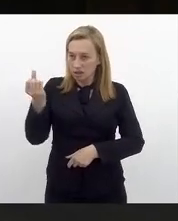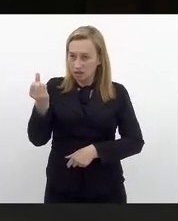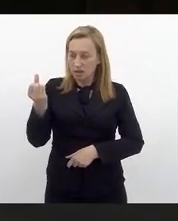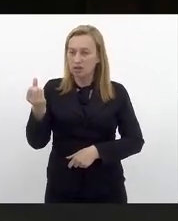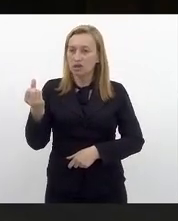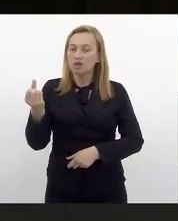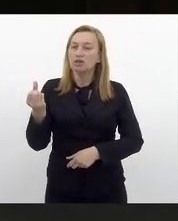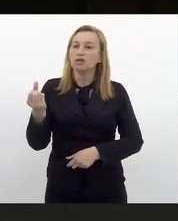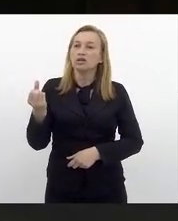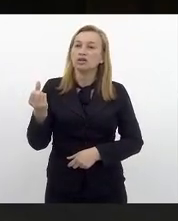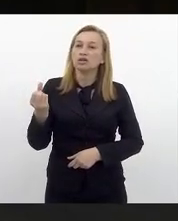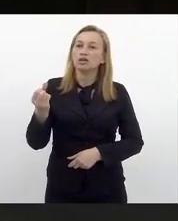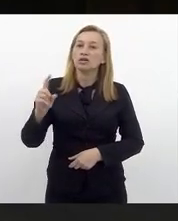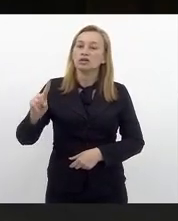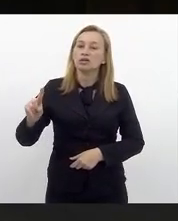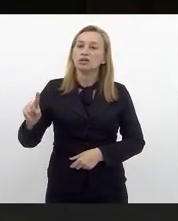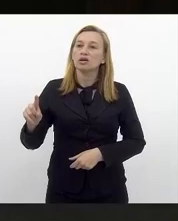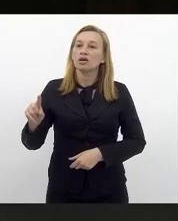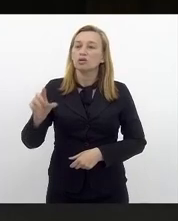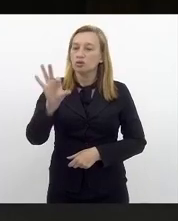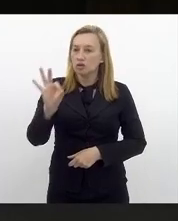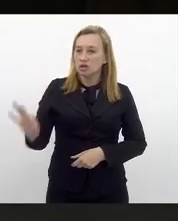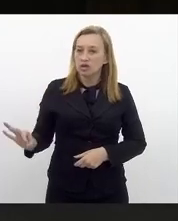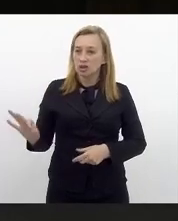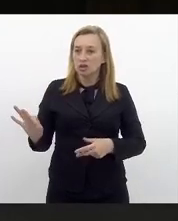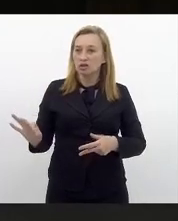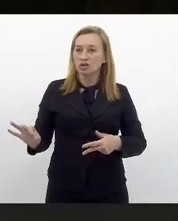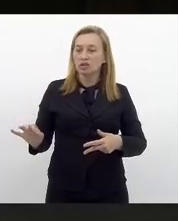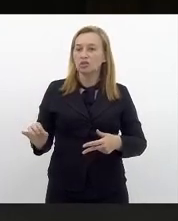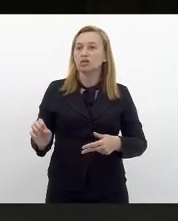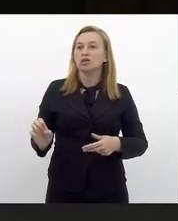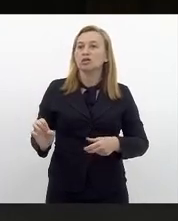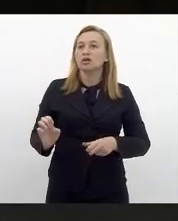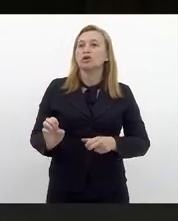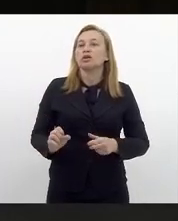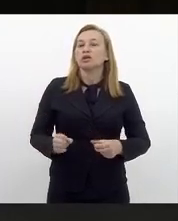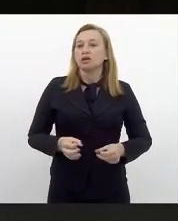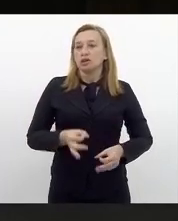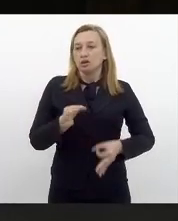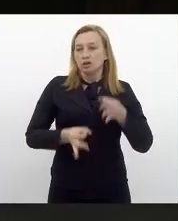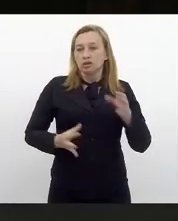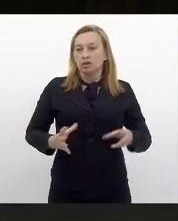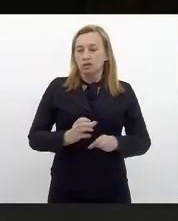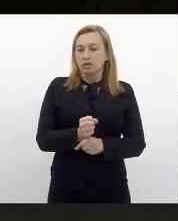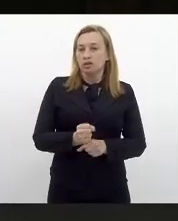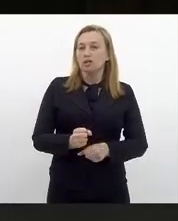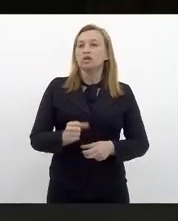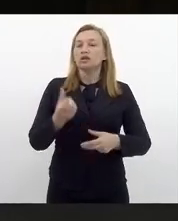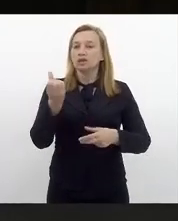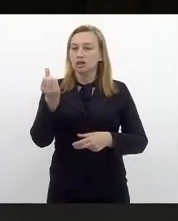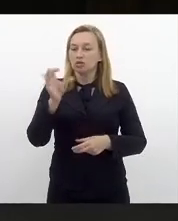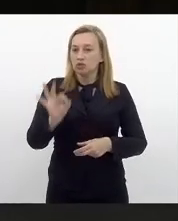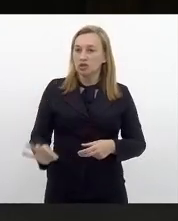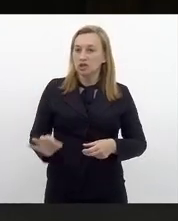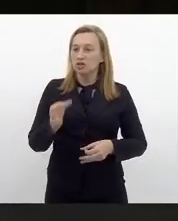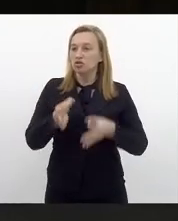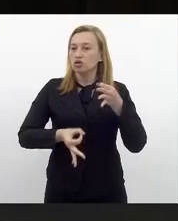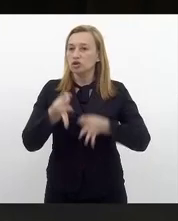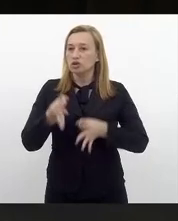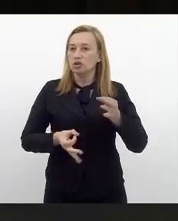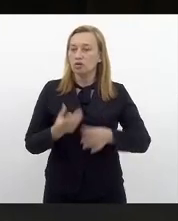e 316 milésimos por cento para o Tribunal de Contas do Estado Seis por cento para o judiciário